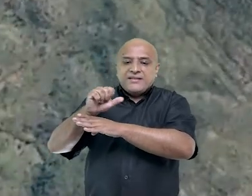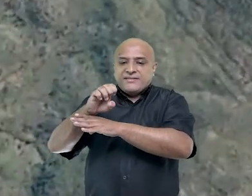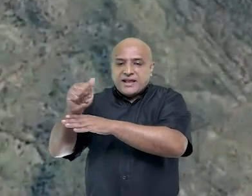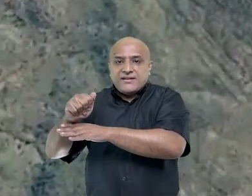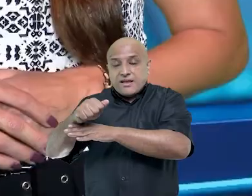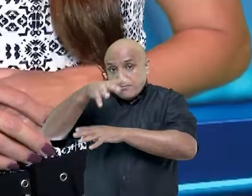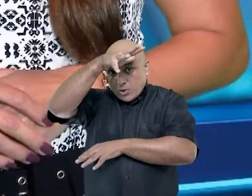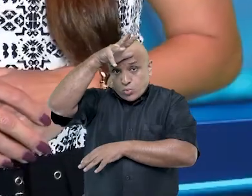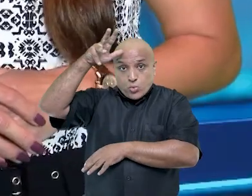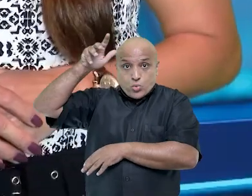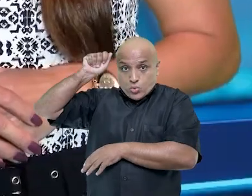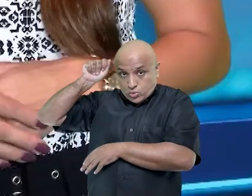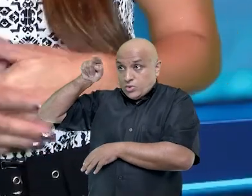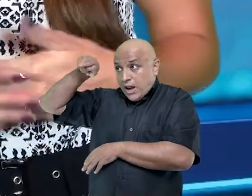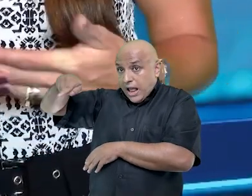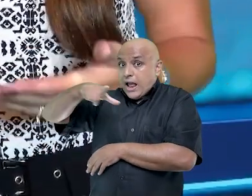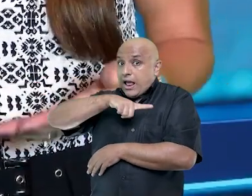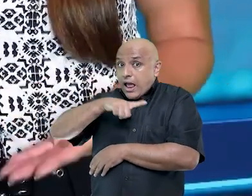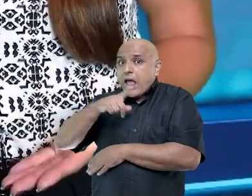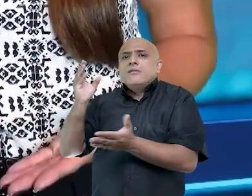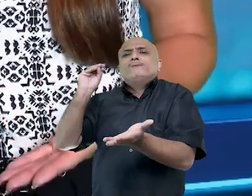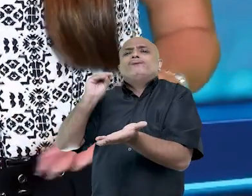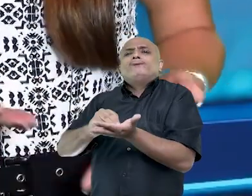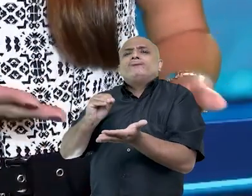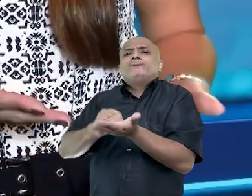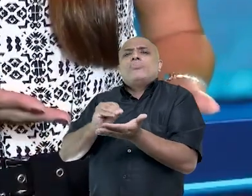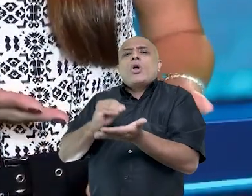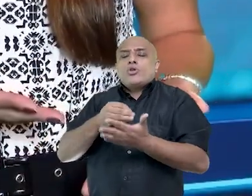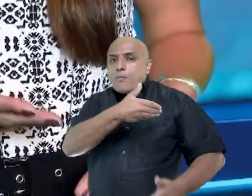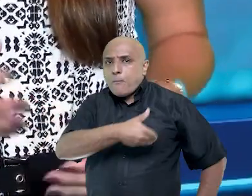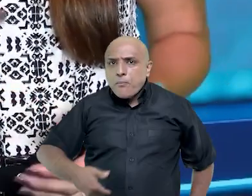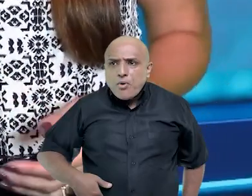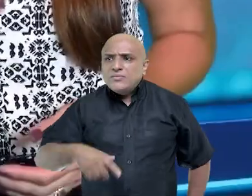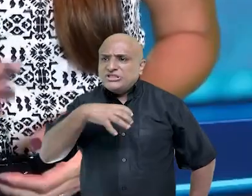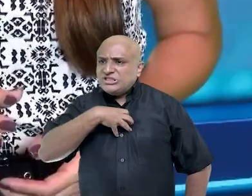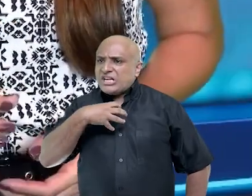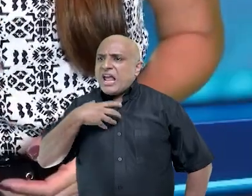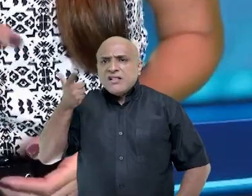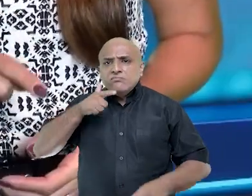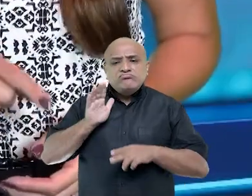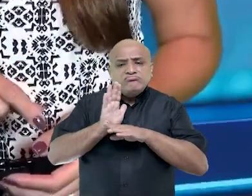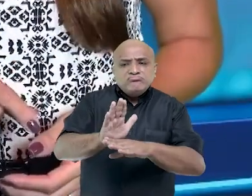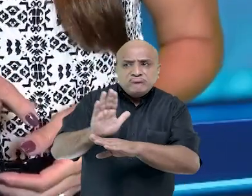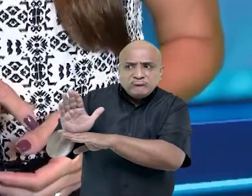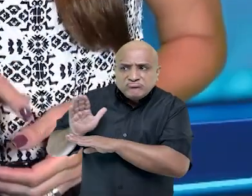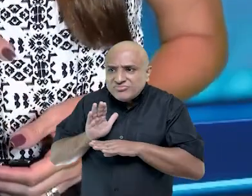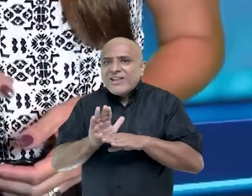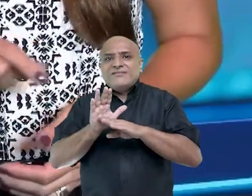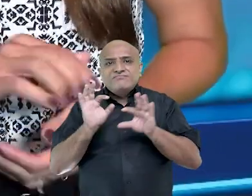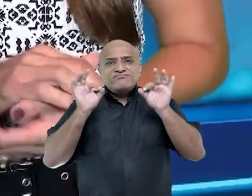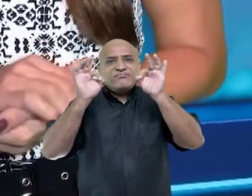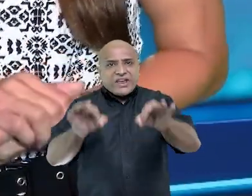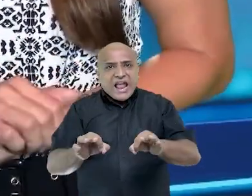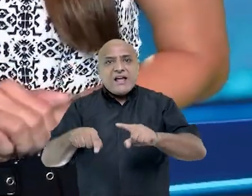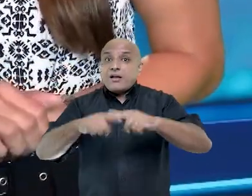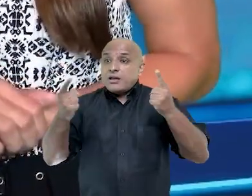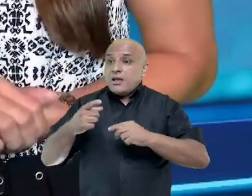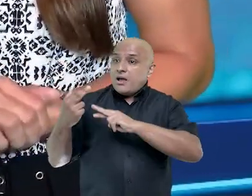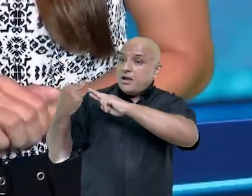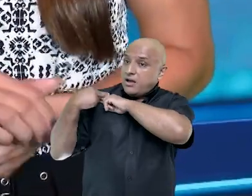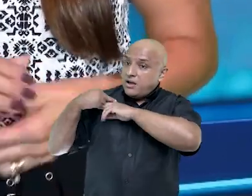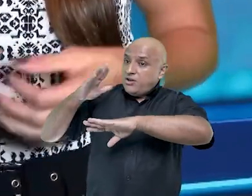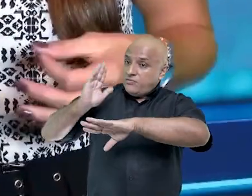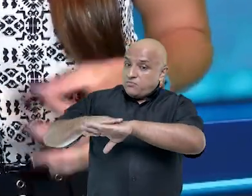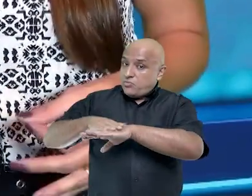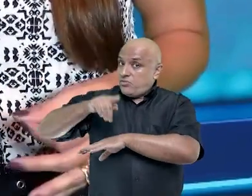Mato Grosso. Pela decisão, os entes públicos devem atuar de forma solidária e eficaz, uma vez que a